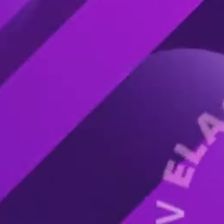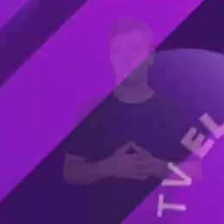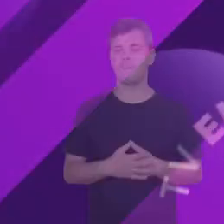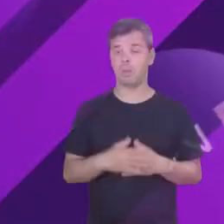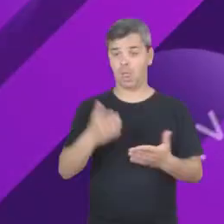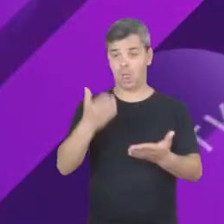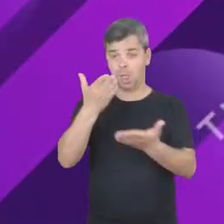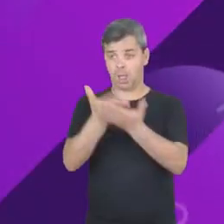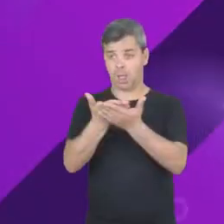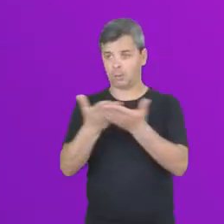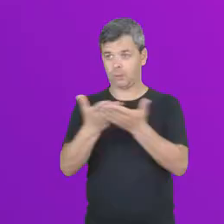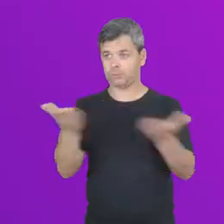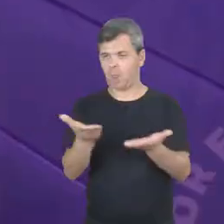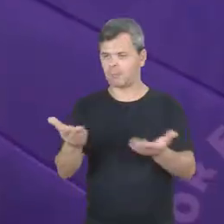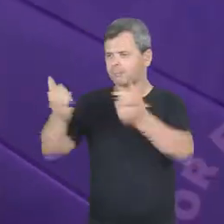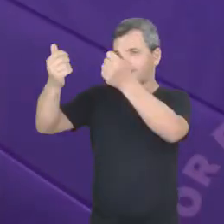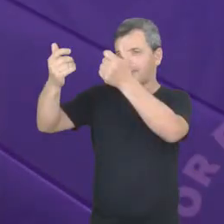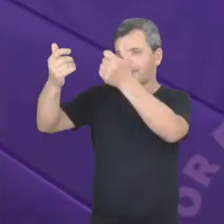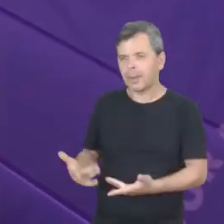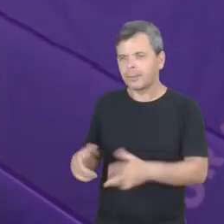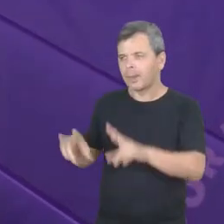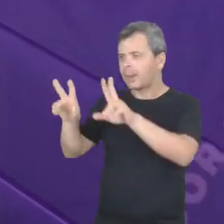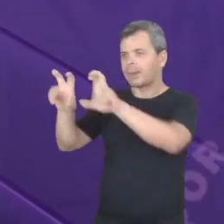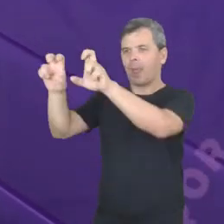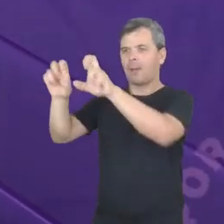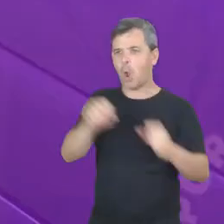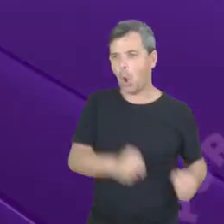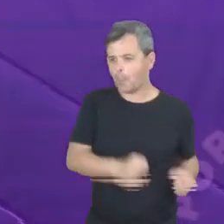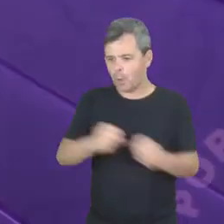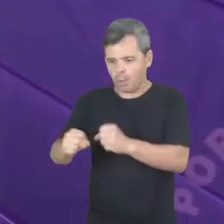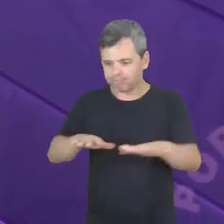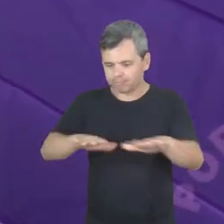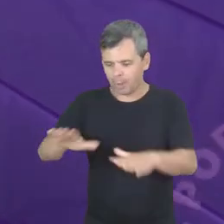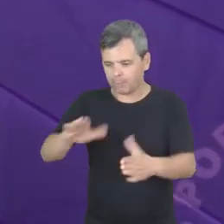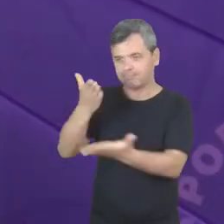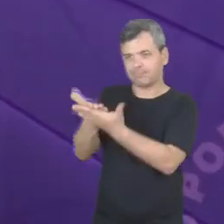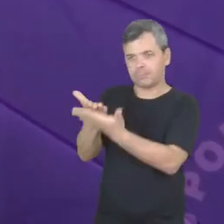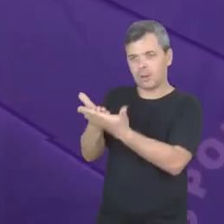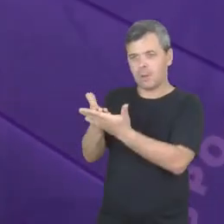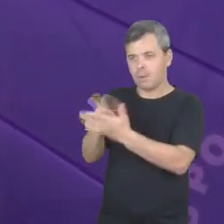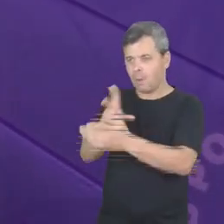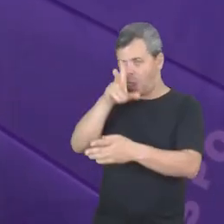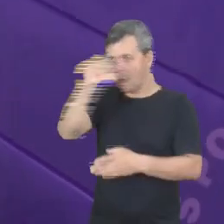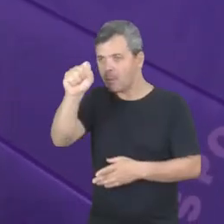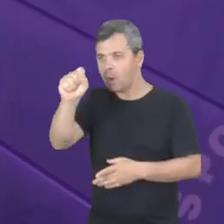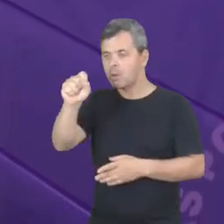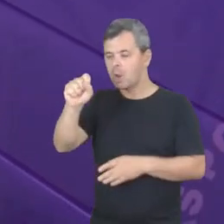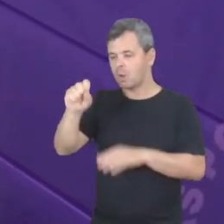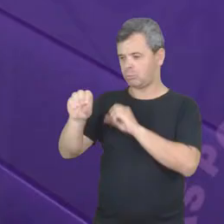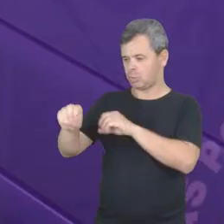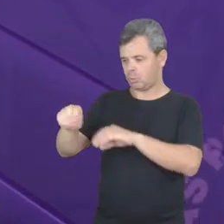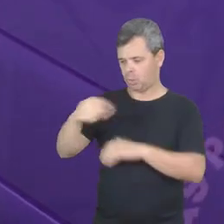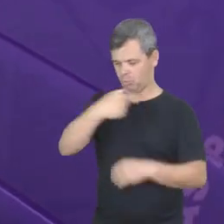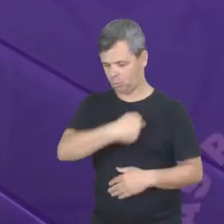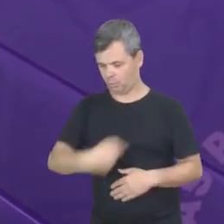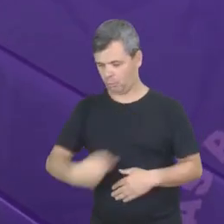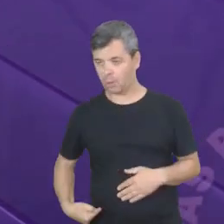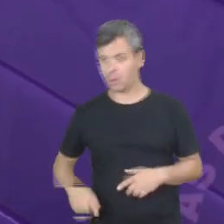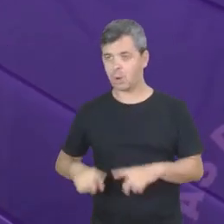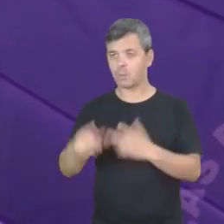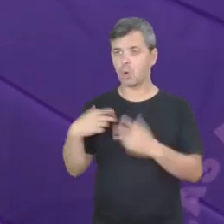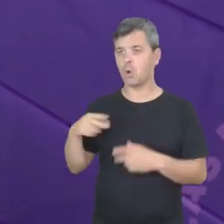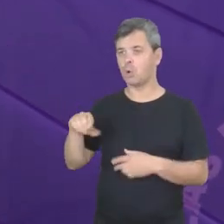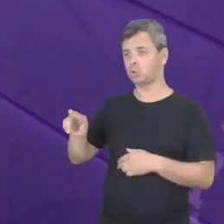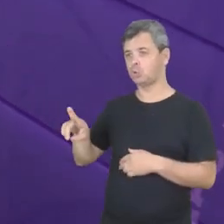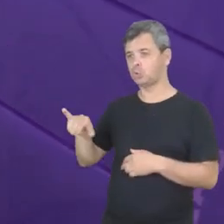Na aula de hoje, vamos falar sobre o tema O Poder do Movimento Estudantil para Fortalecimento da Educação Pública, com Júlia